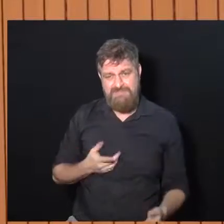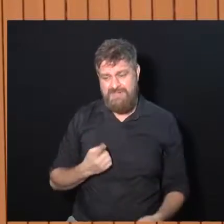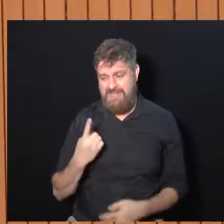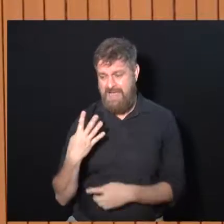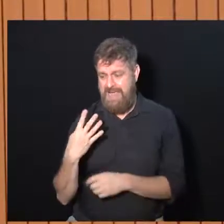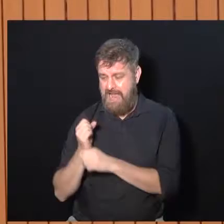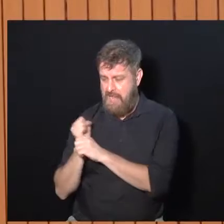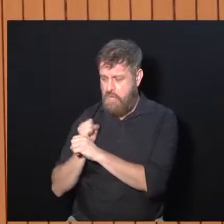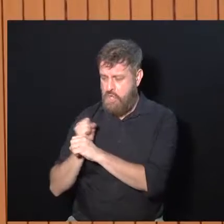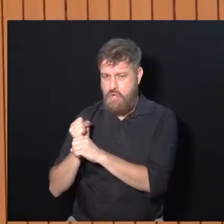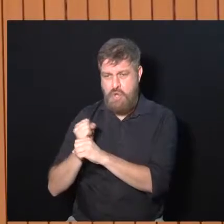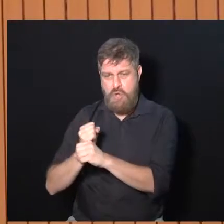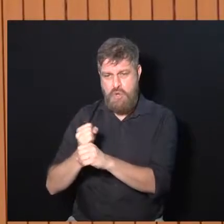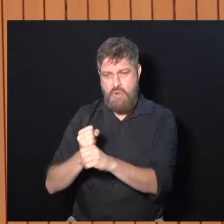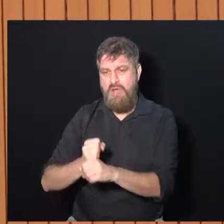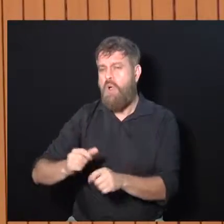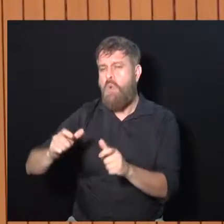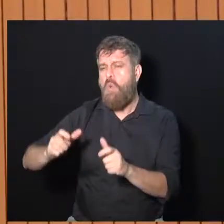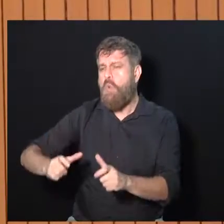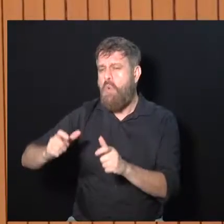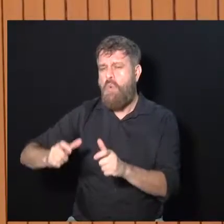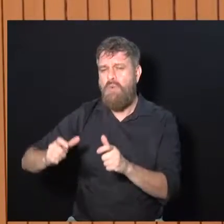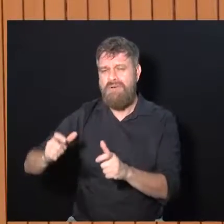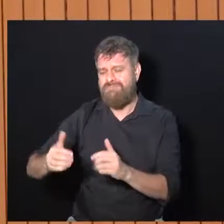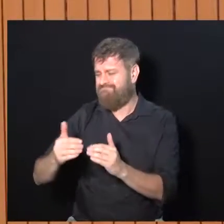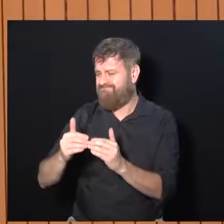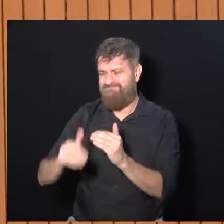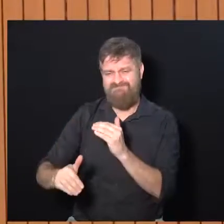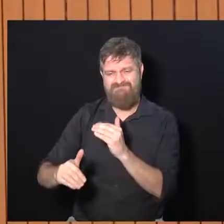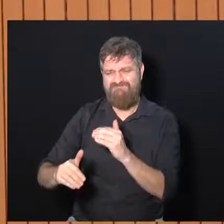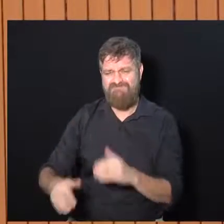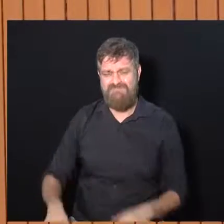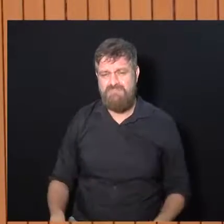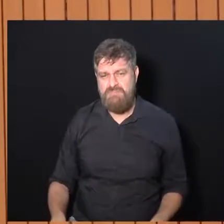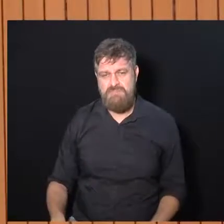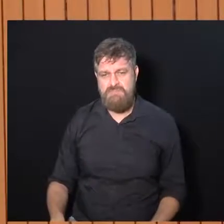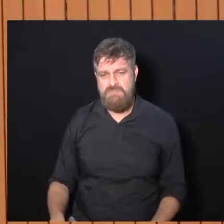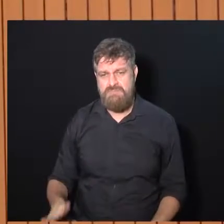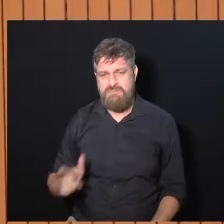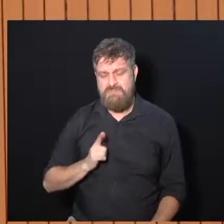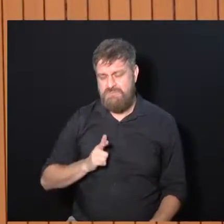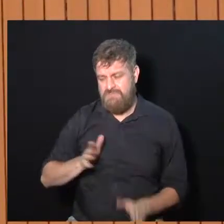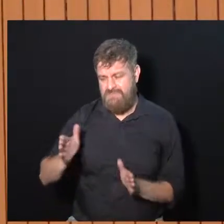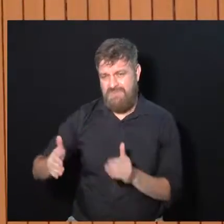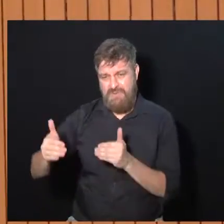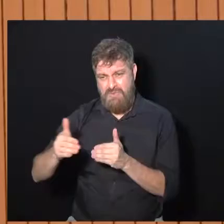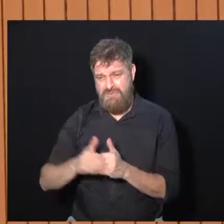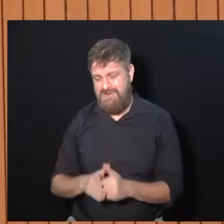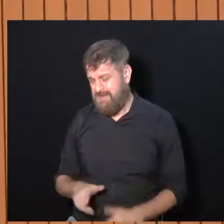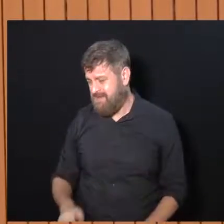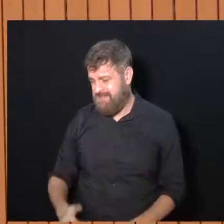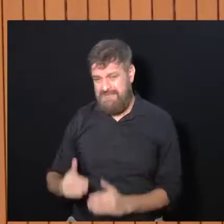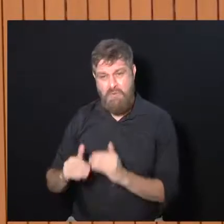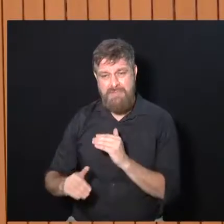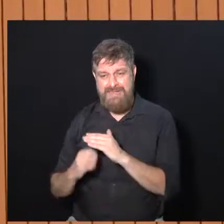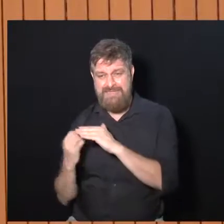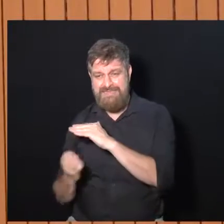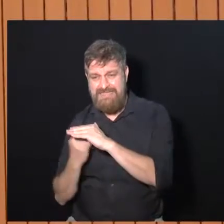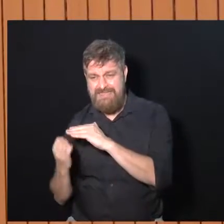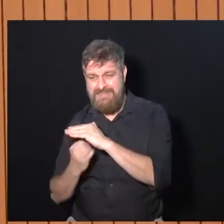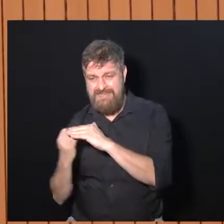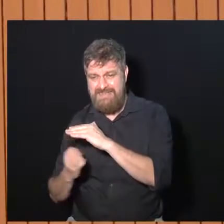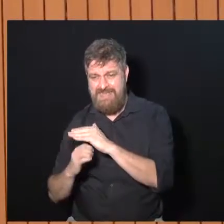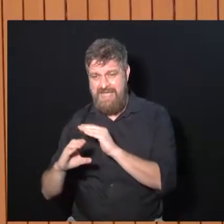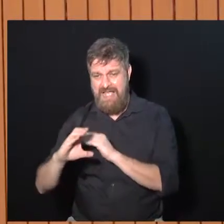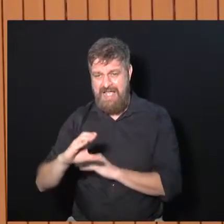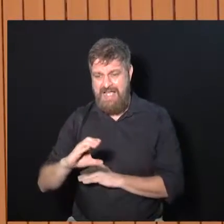14 anos num lugar que realmente não era próprio, né, numa incubadora de empresas, na Ciatec,